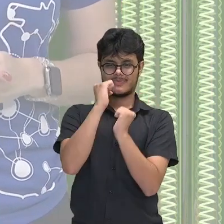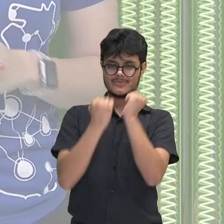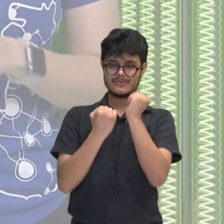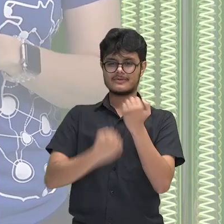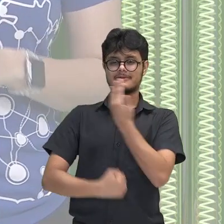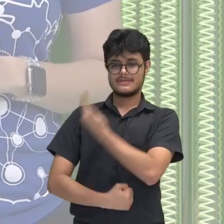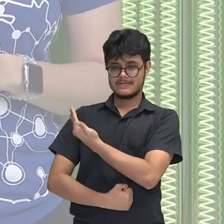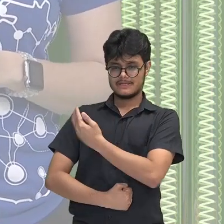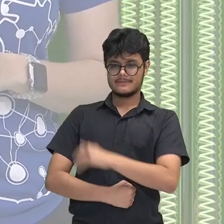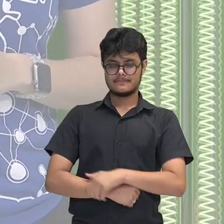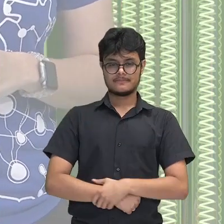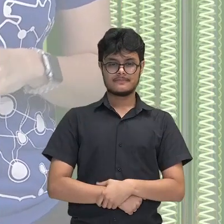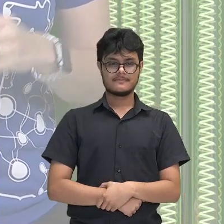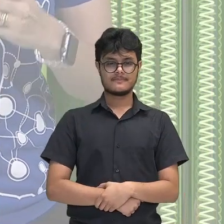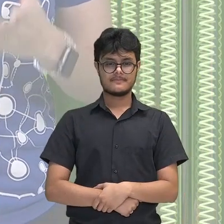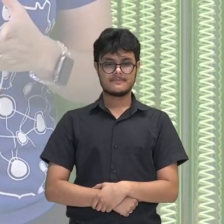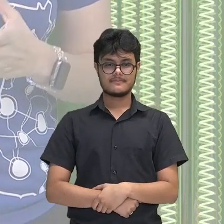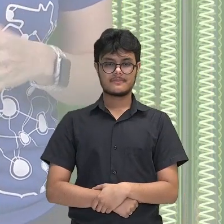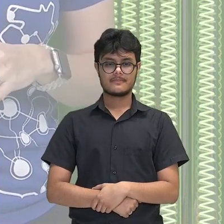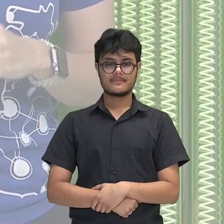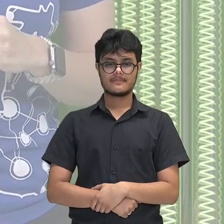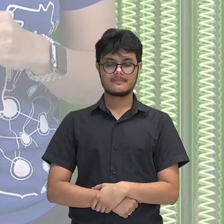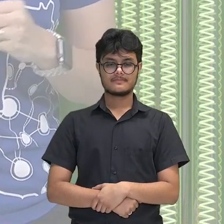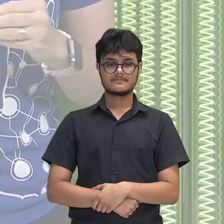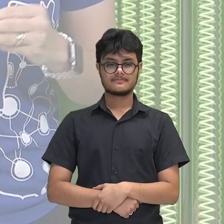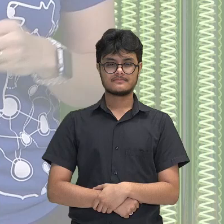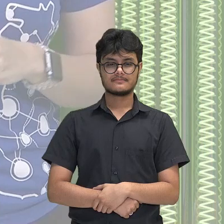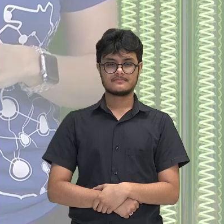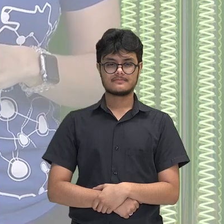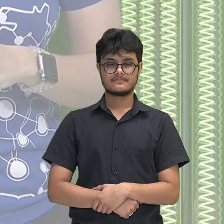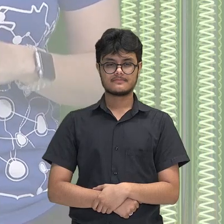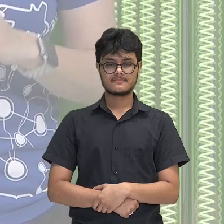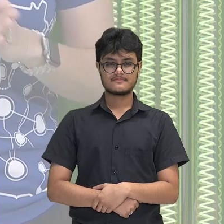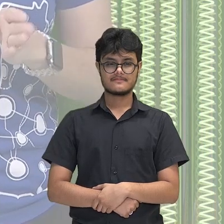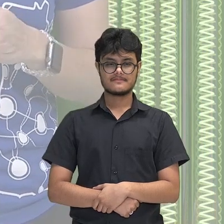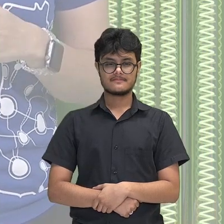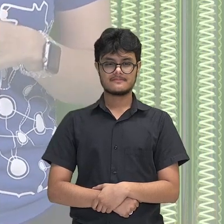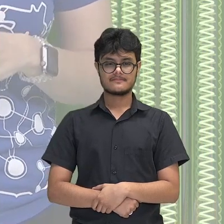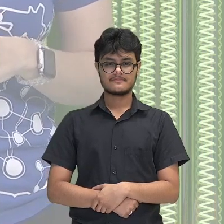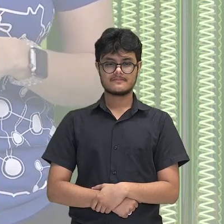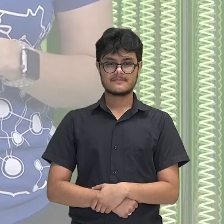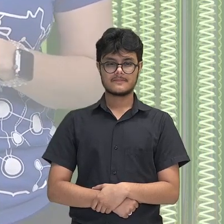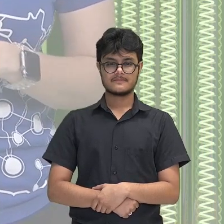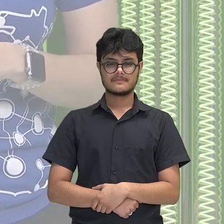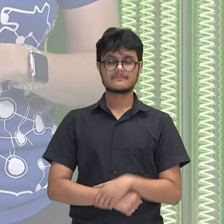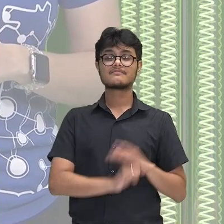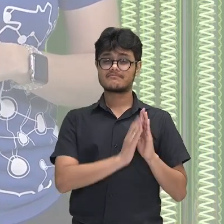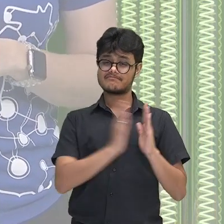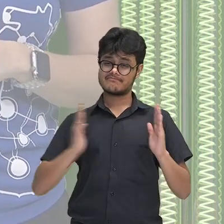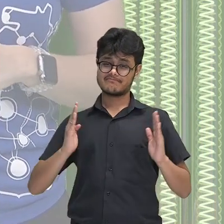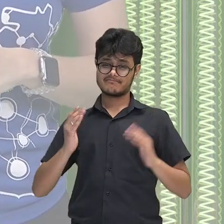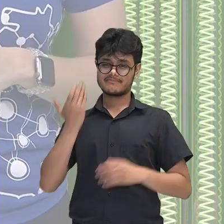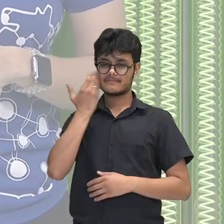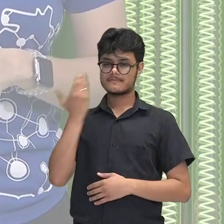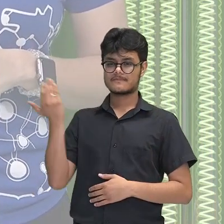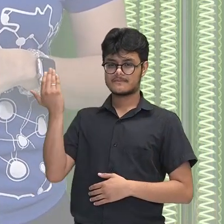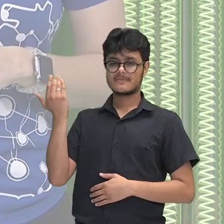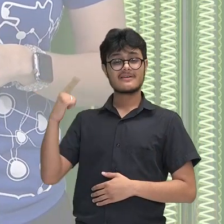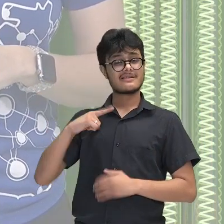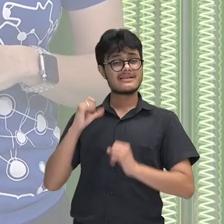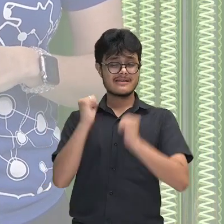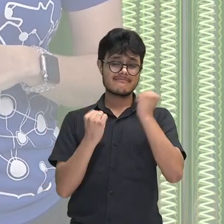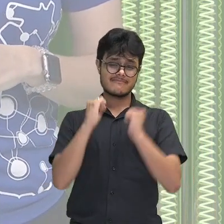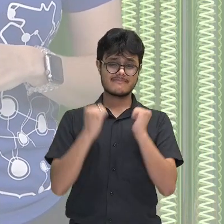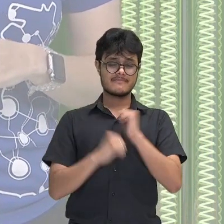temos os cilindros dispostos em linha, né, eles arrumadinhos em linha. Então, nós temos aí,